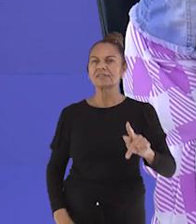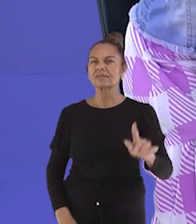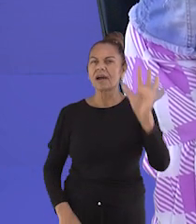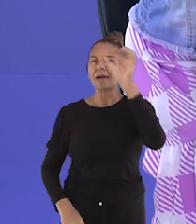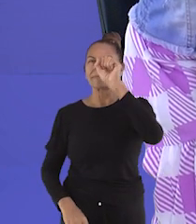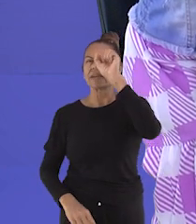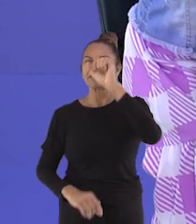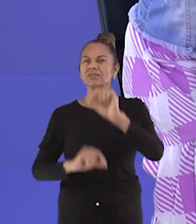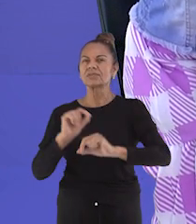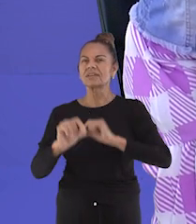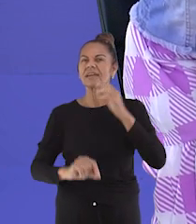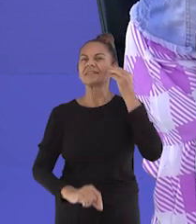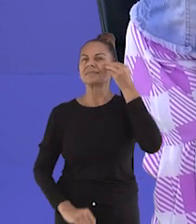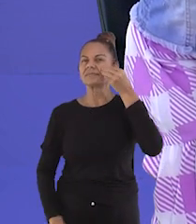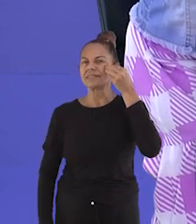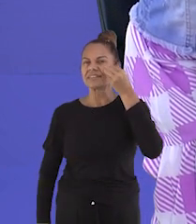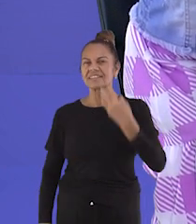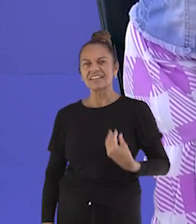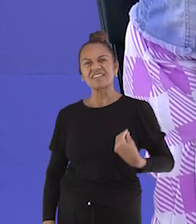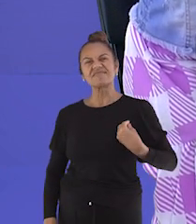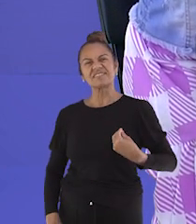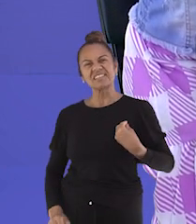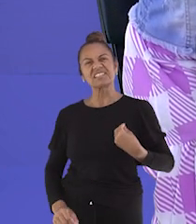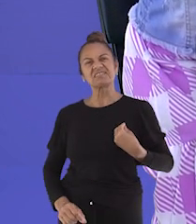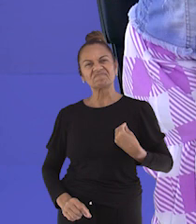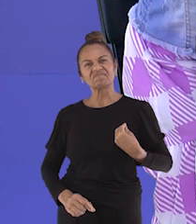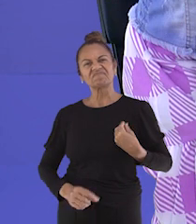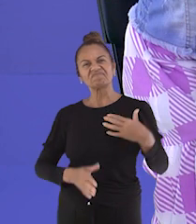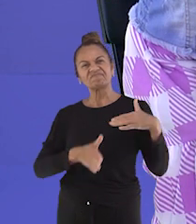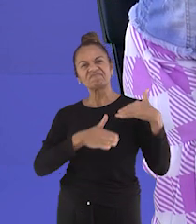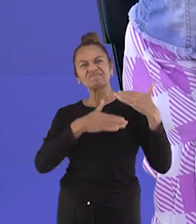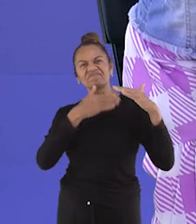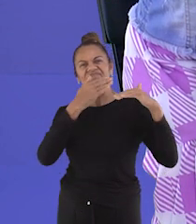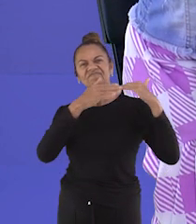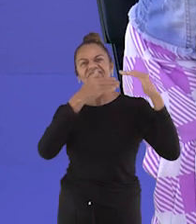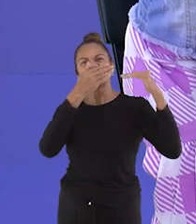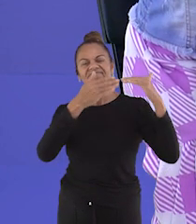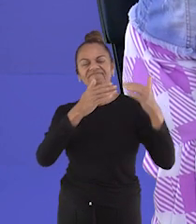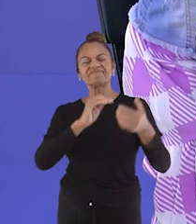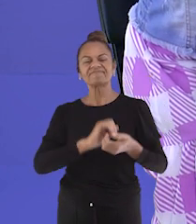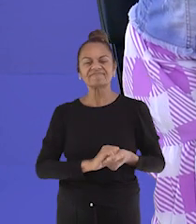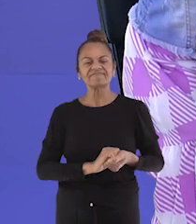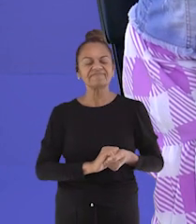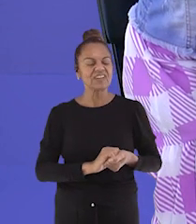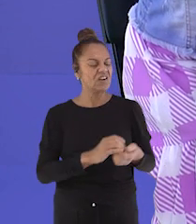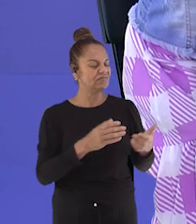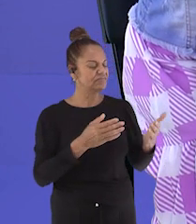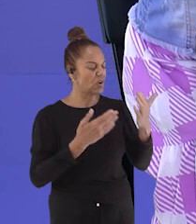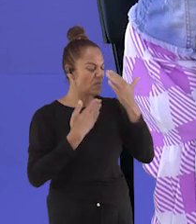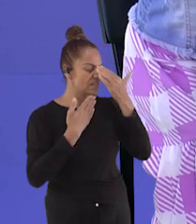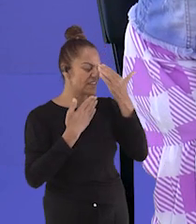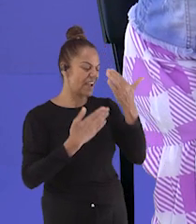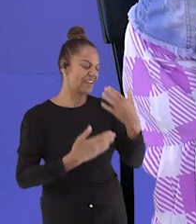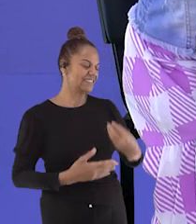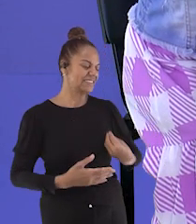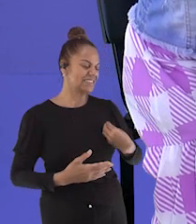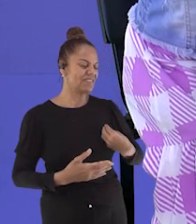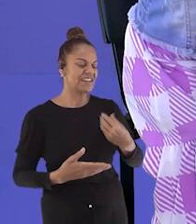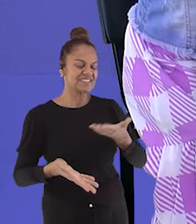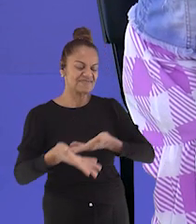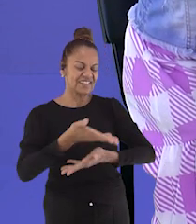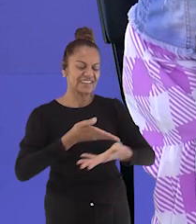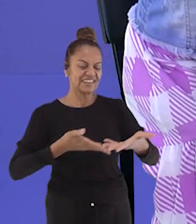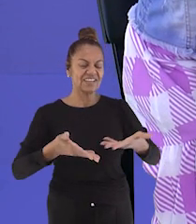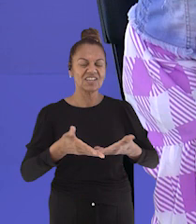vivência. A vivência da vida, que não é fácil. Elisa, muito obrigada pela sua participação no